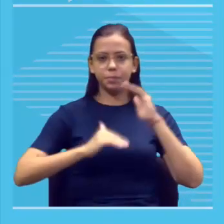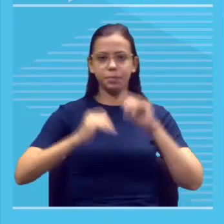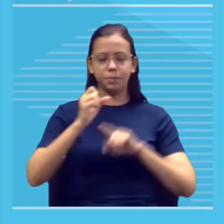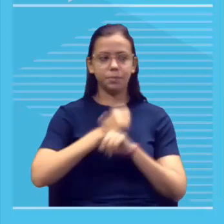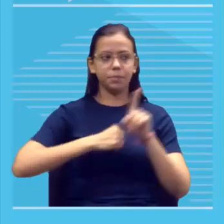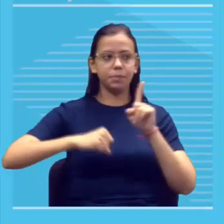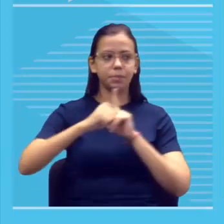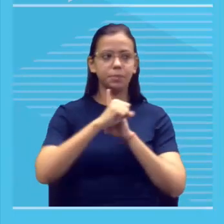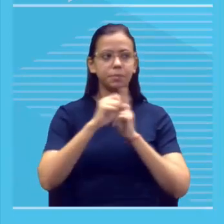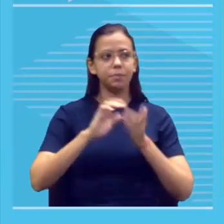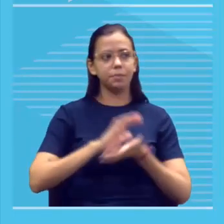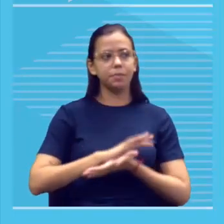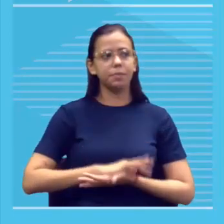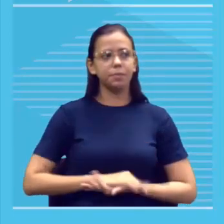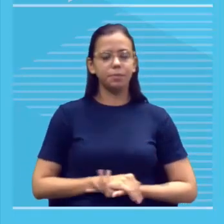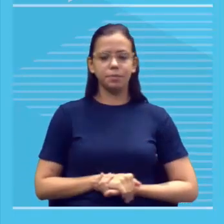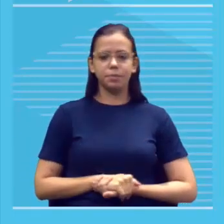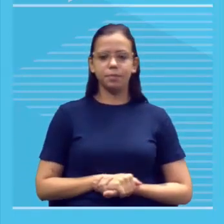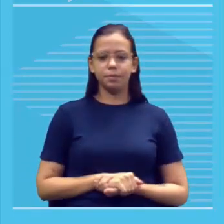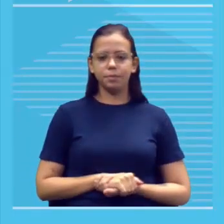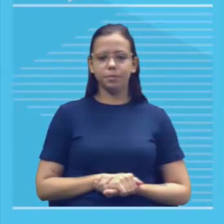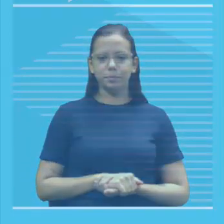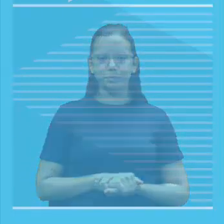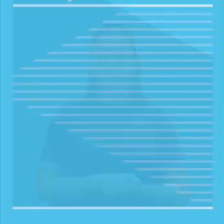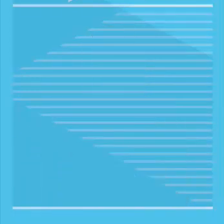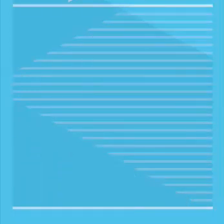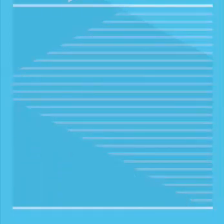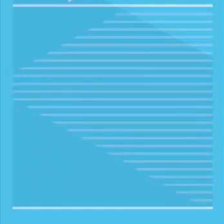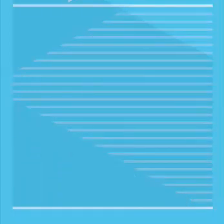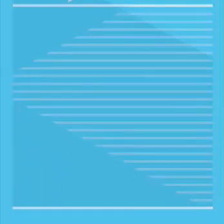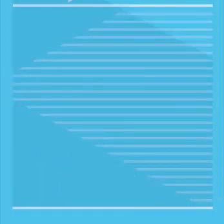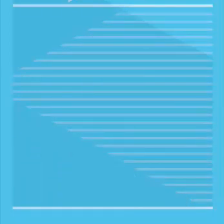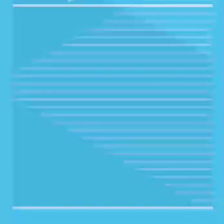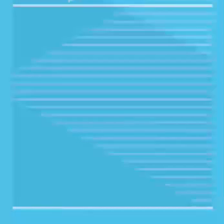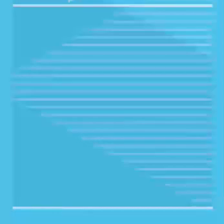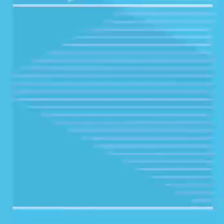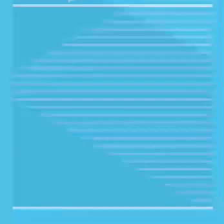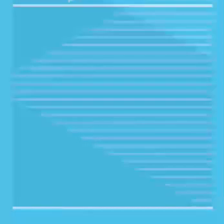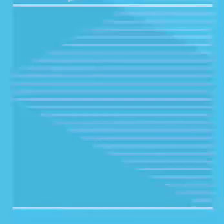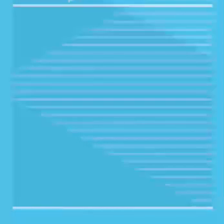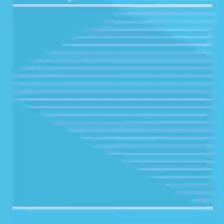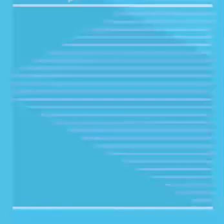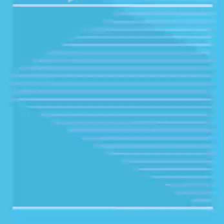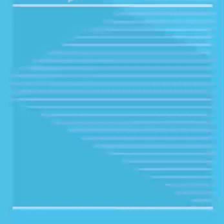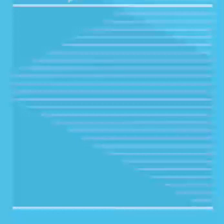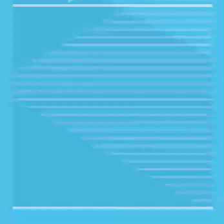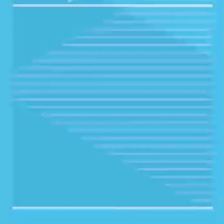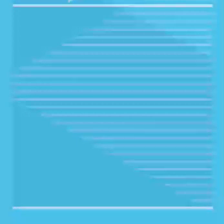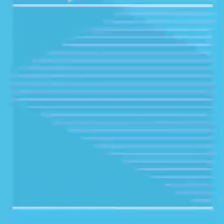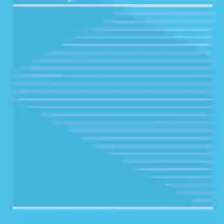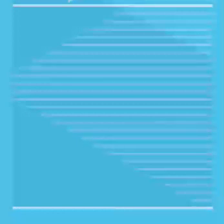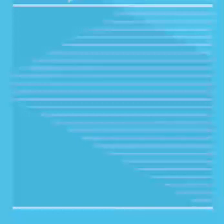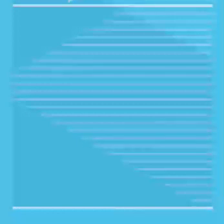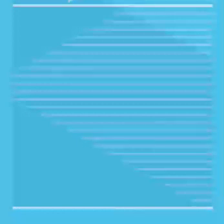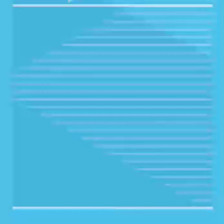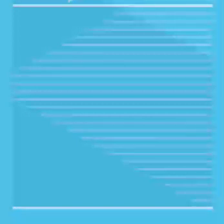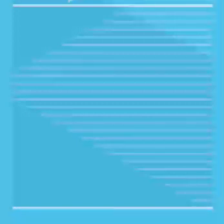a desigualdade social vamos mais próximo assunto Justiça